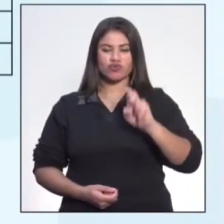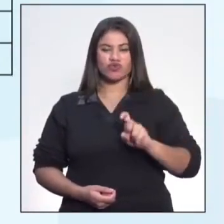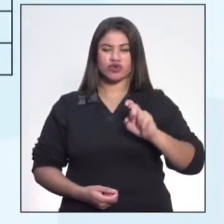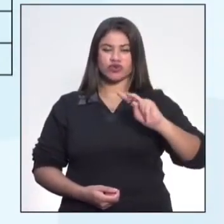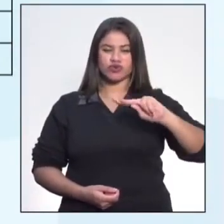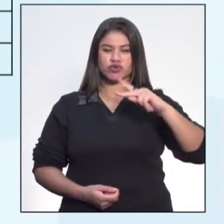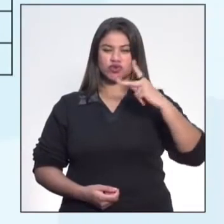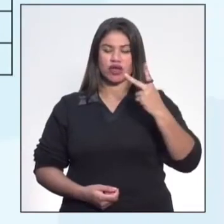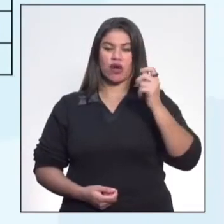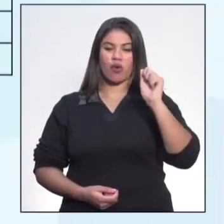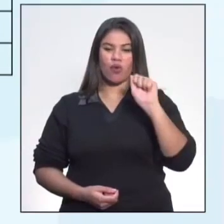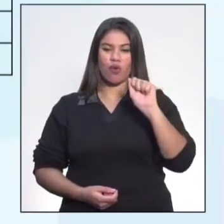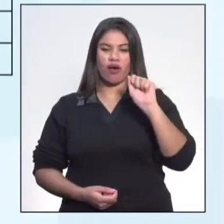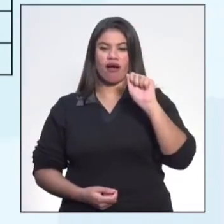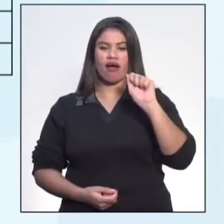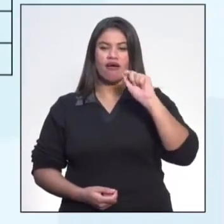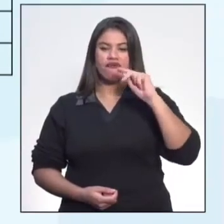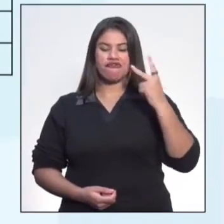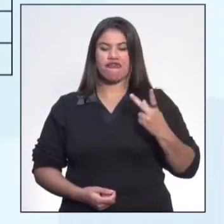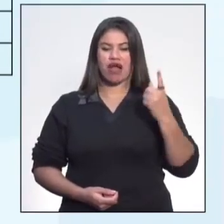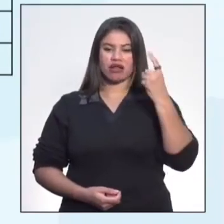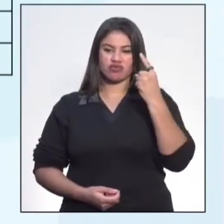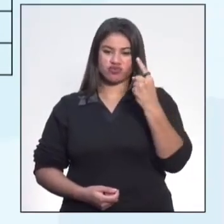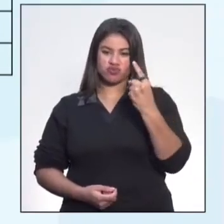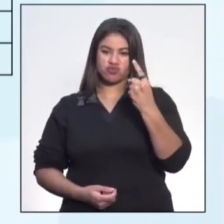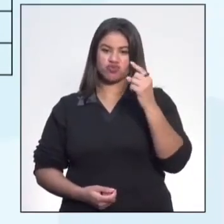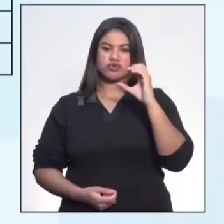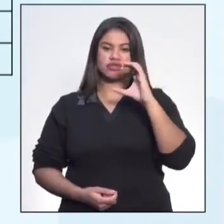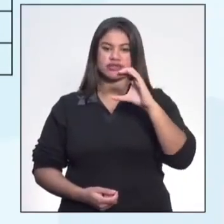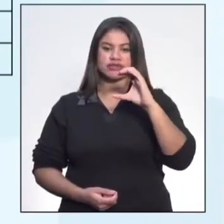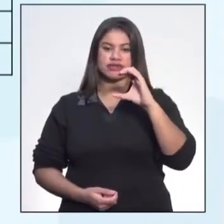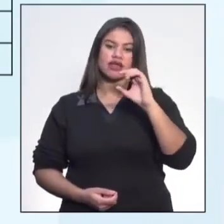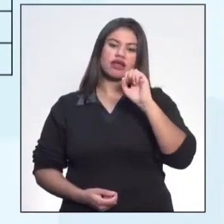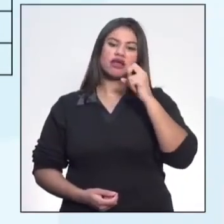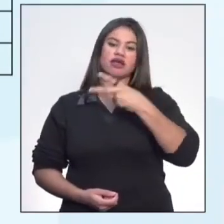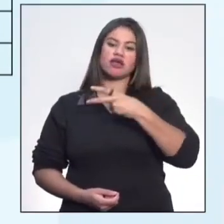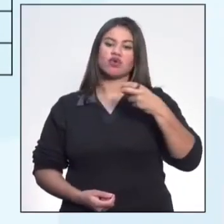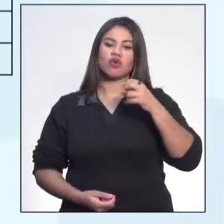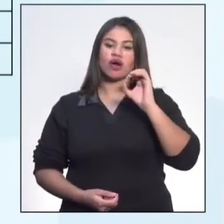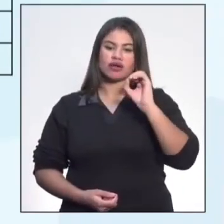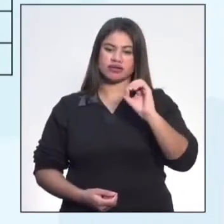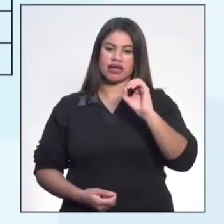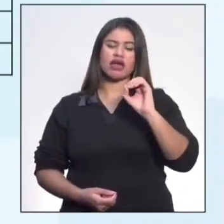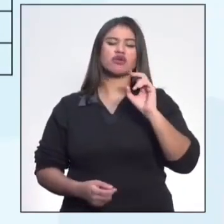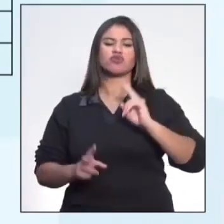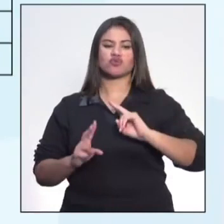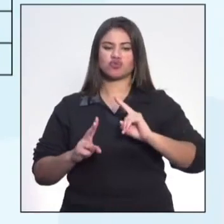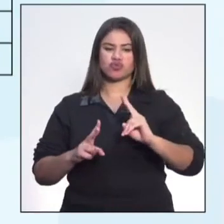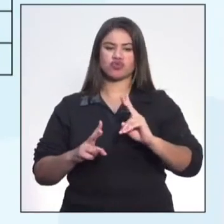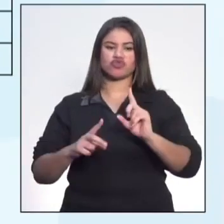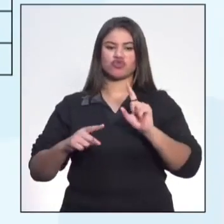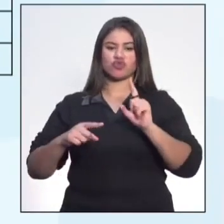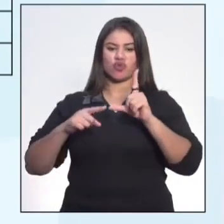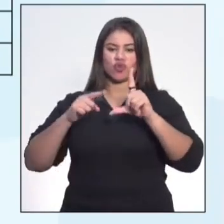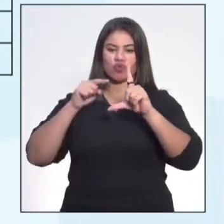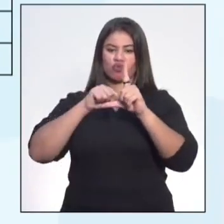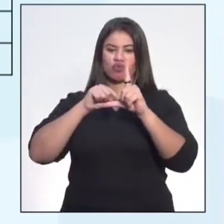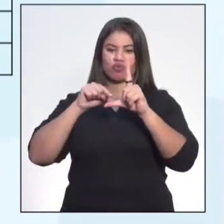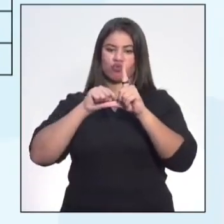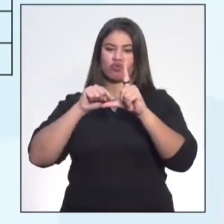a vale 1 e o c vale 0. Essa continua na origem. Então, quando você só tem